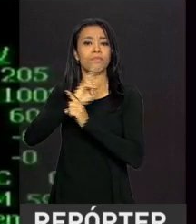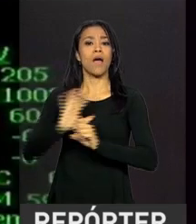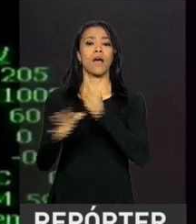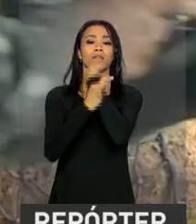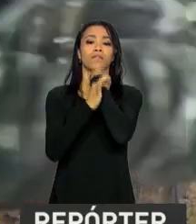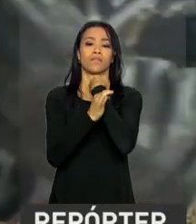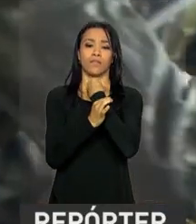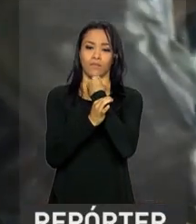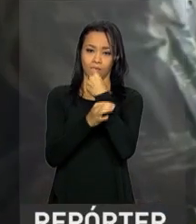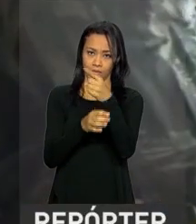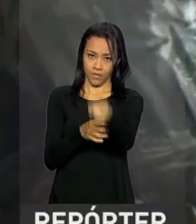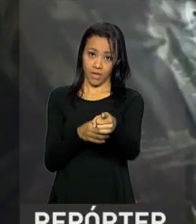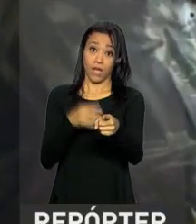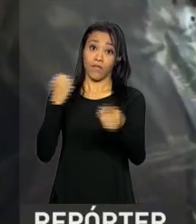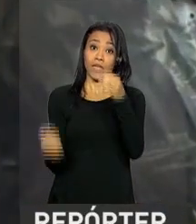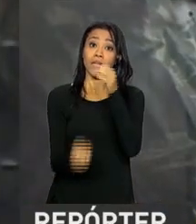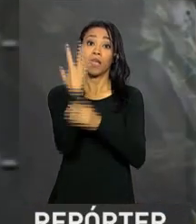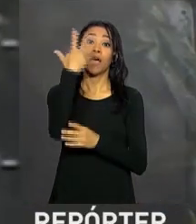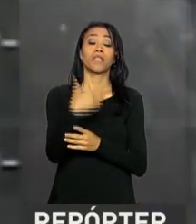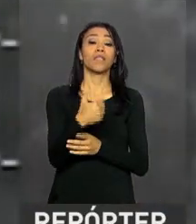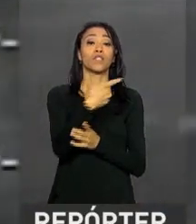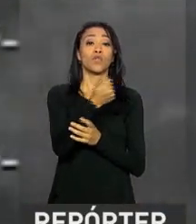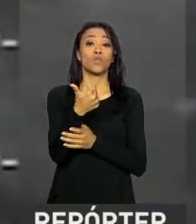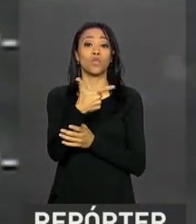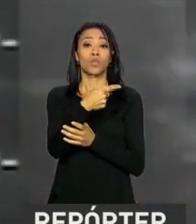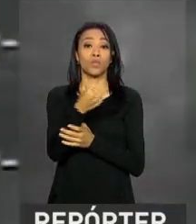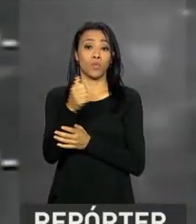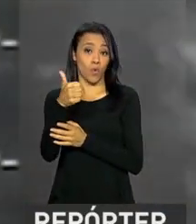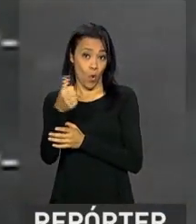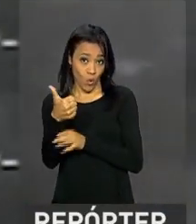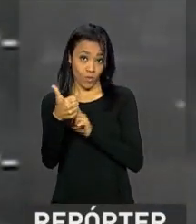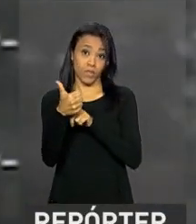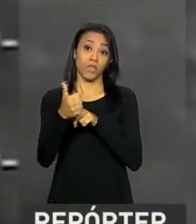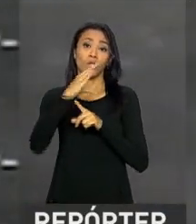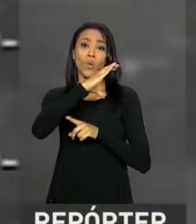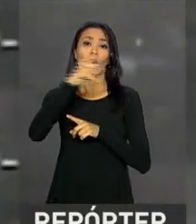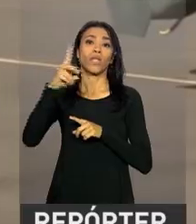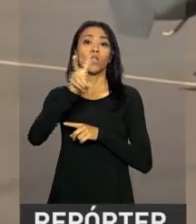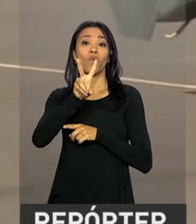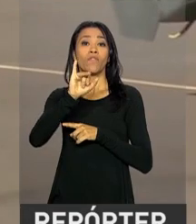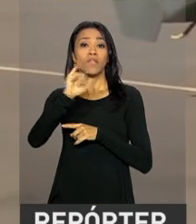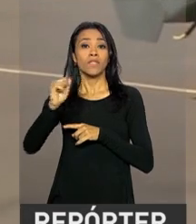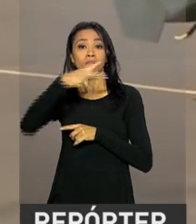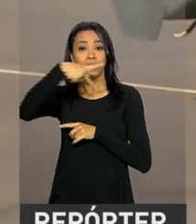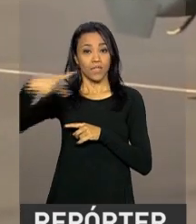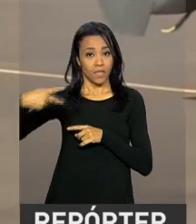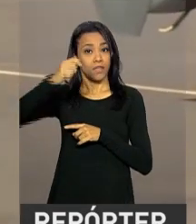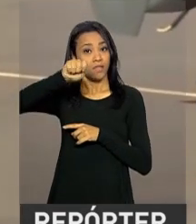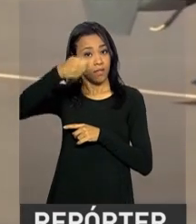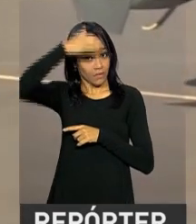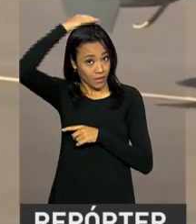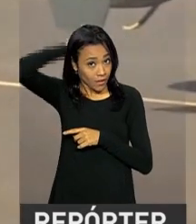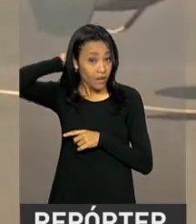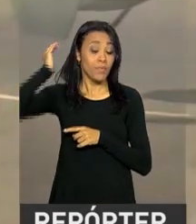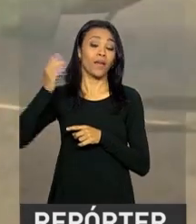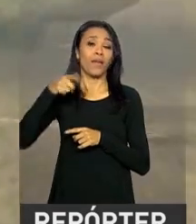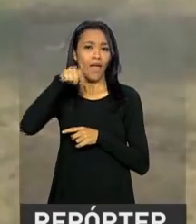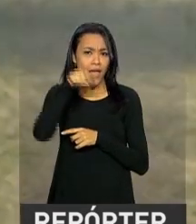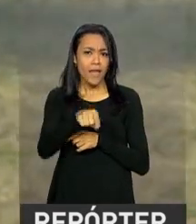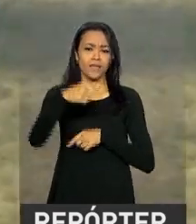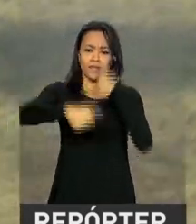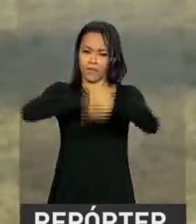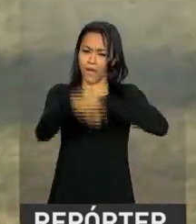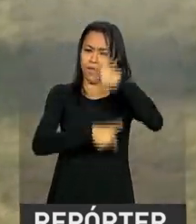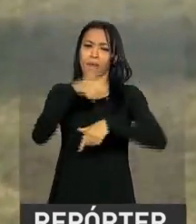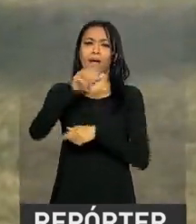da população. Criada em 2011 sob a coordenação do então vice-presidente Michel Temer, a Operação Ágata integra